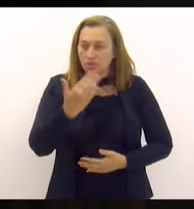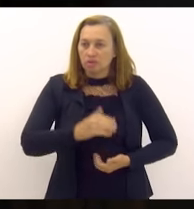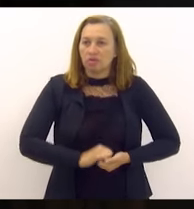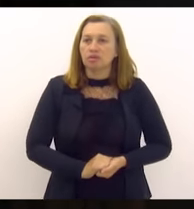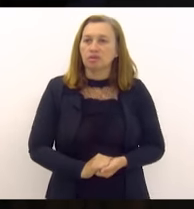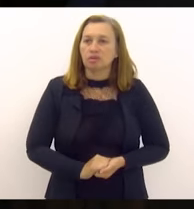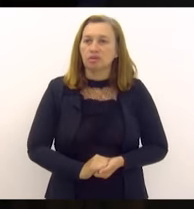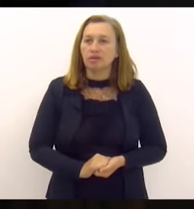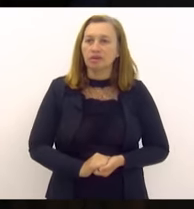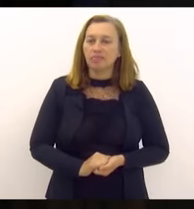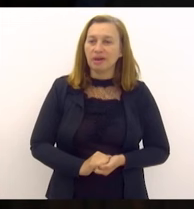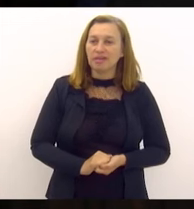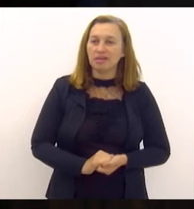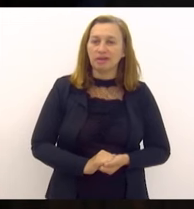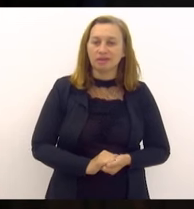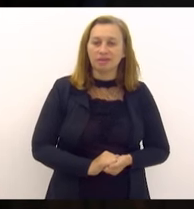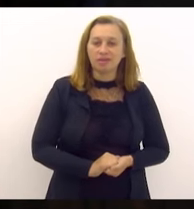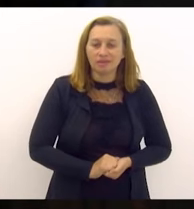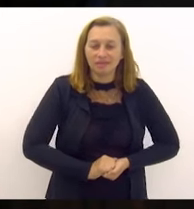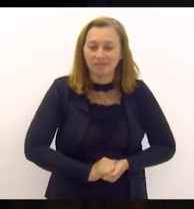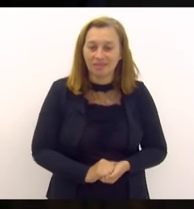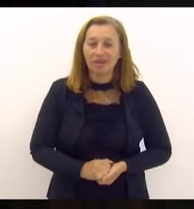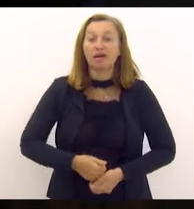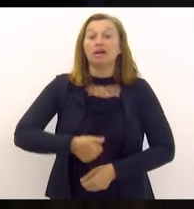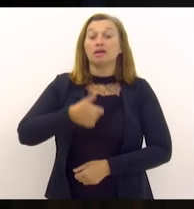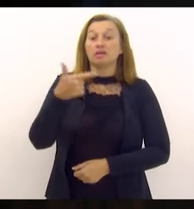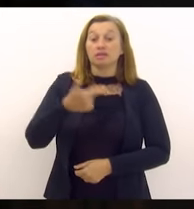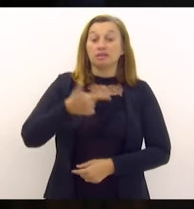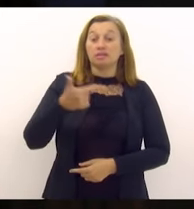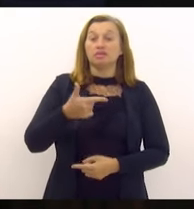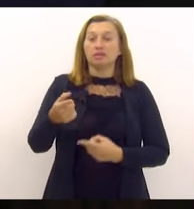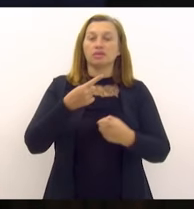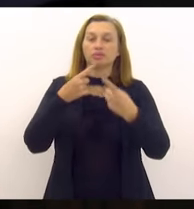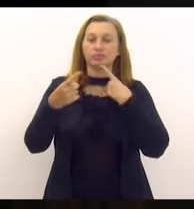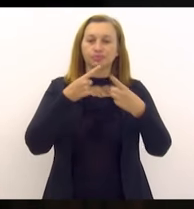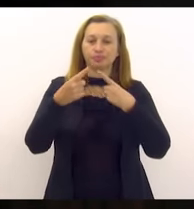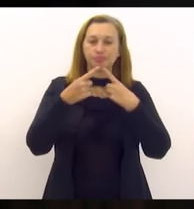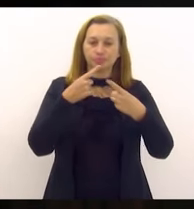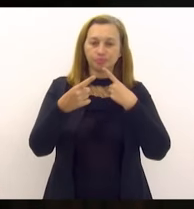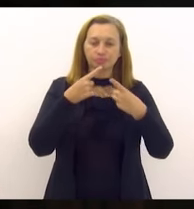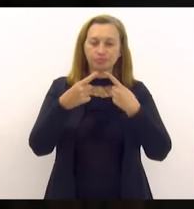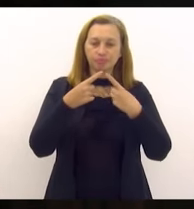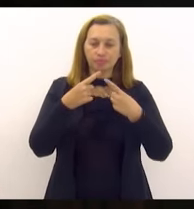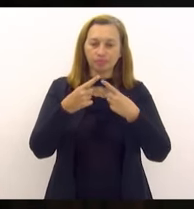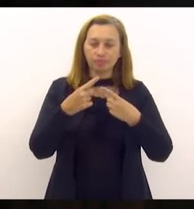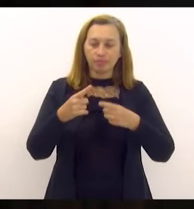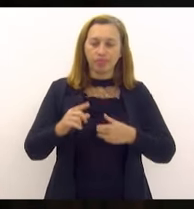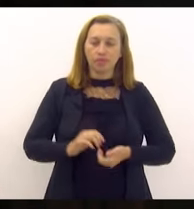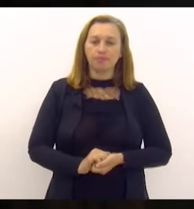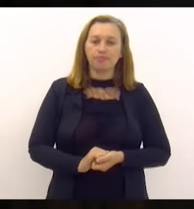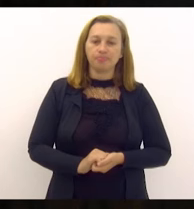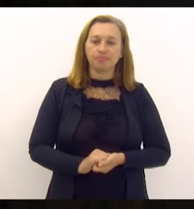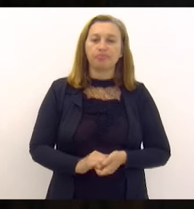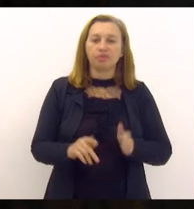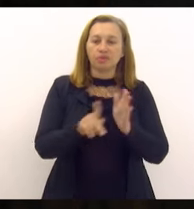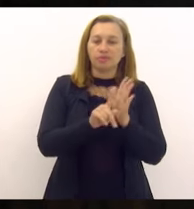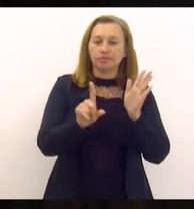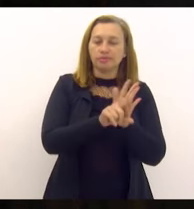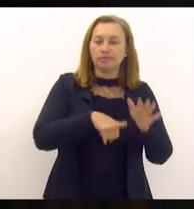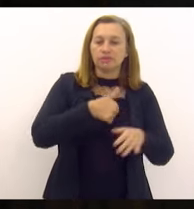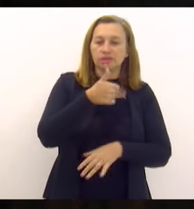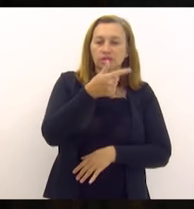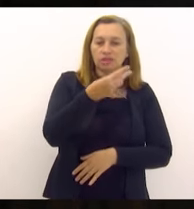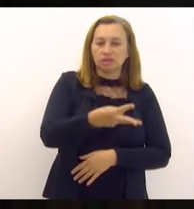Seguindo a pauta. Em tramitação ordinária, em segunda discussão, redação do vencido assim emendada. Projeto de lei